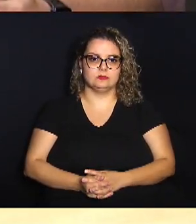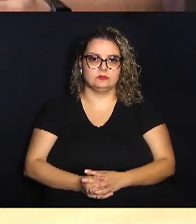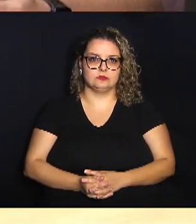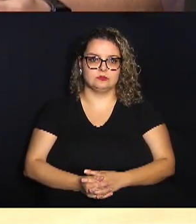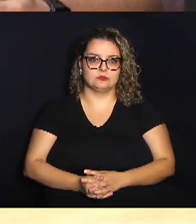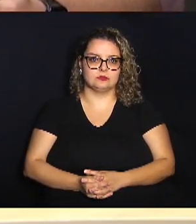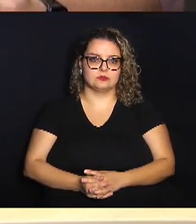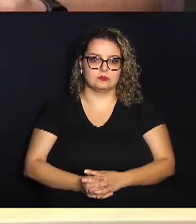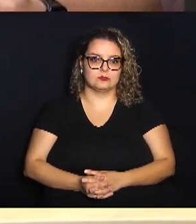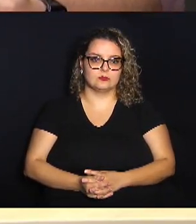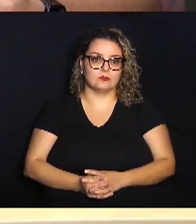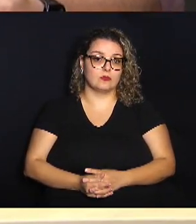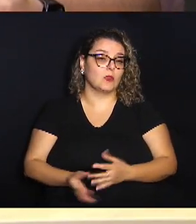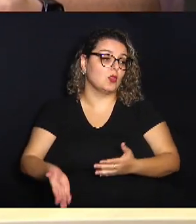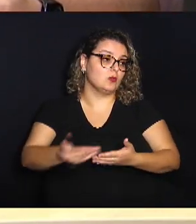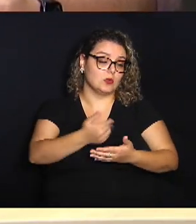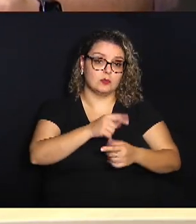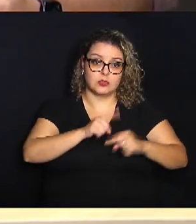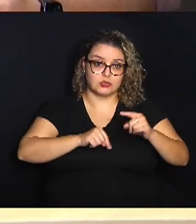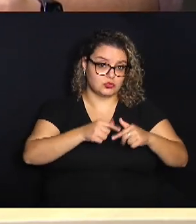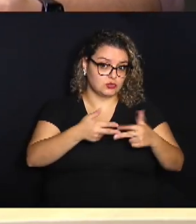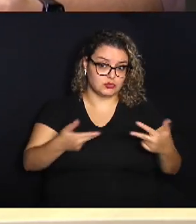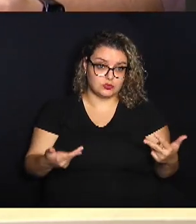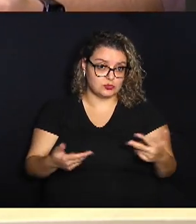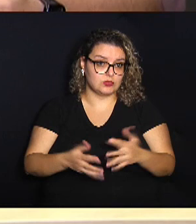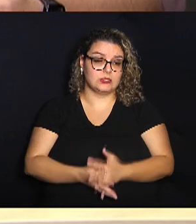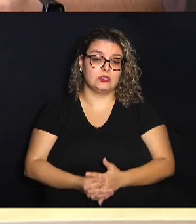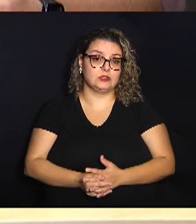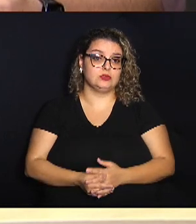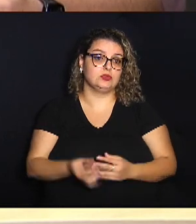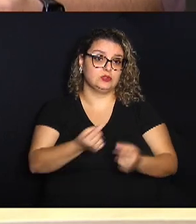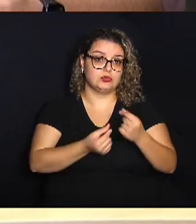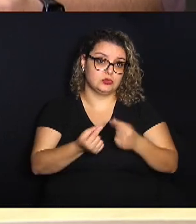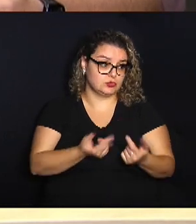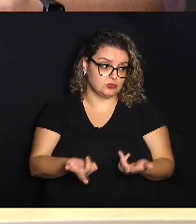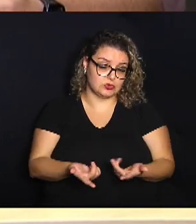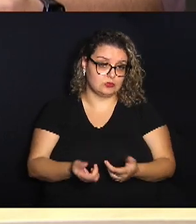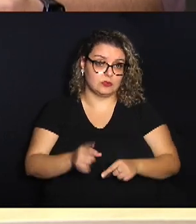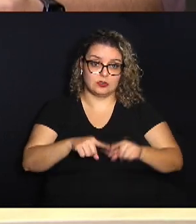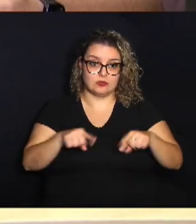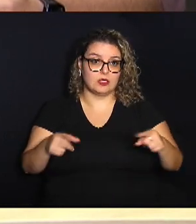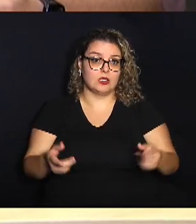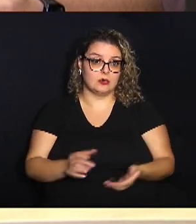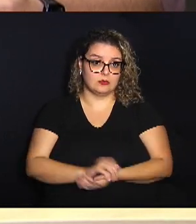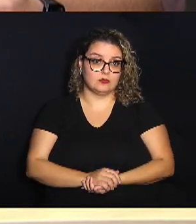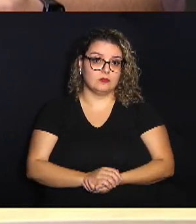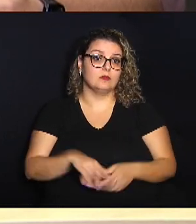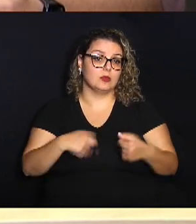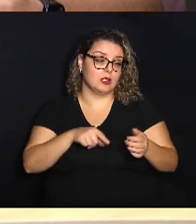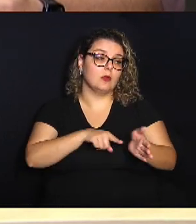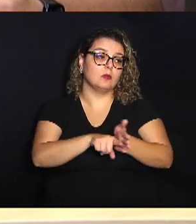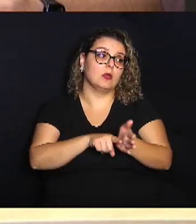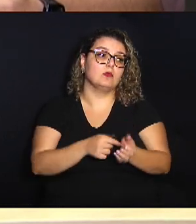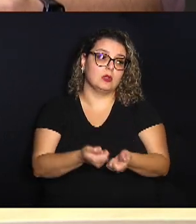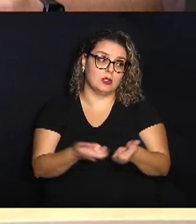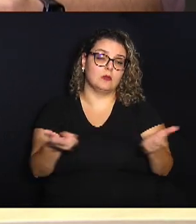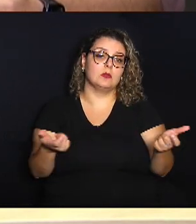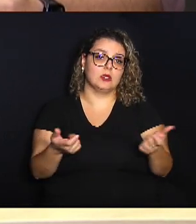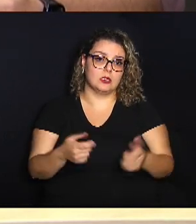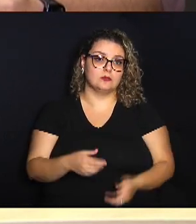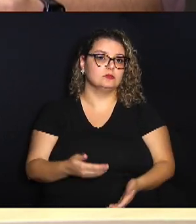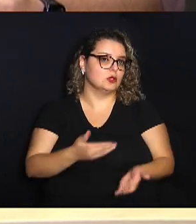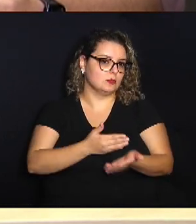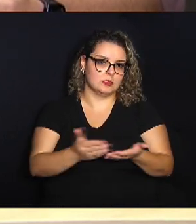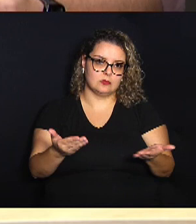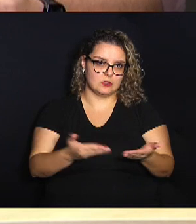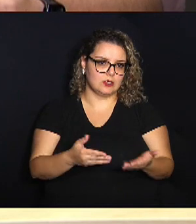uma grande apanhado de produtos e de preços, enfim. Então você tem que fazer uma pesquisa bem ampla desde já.